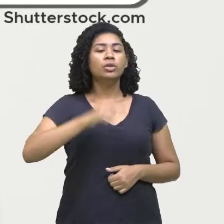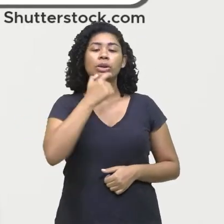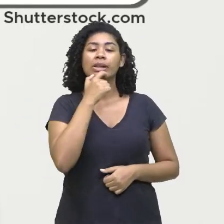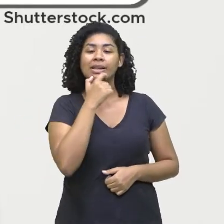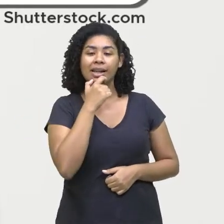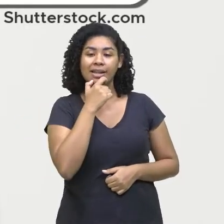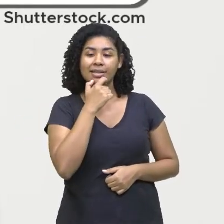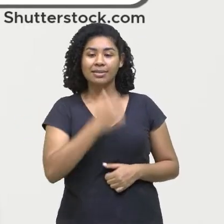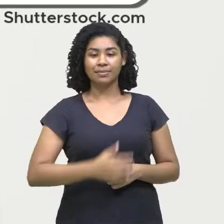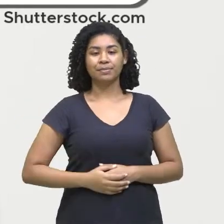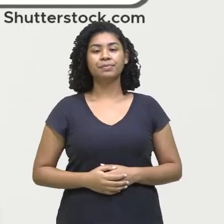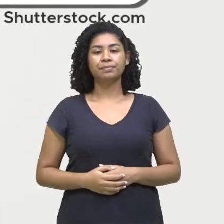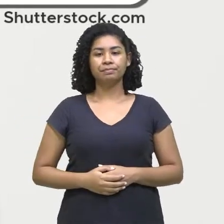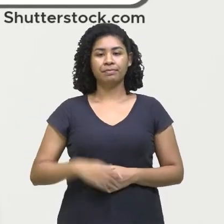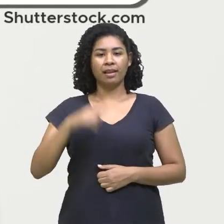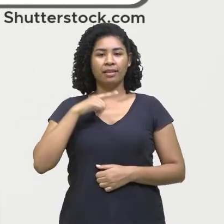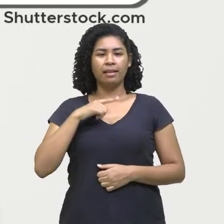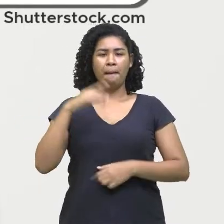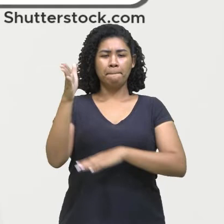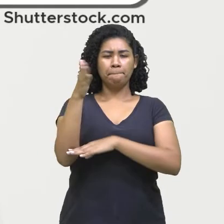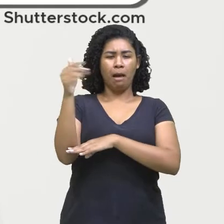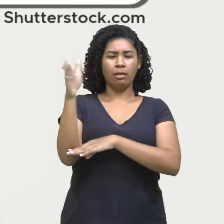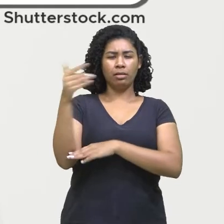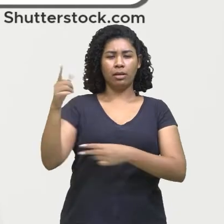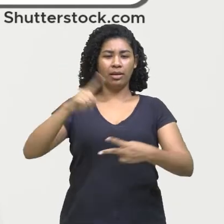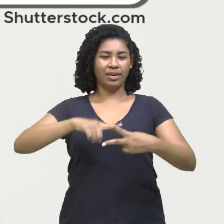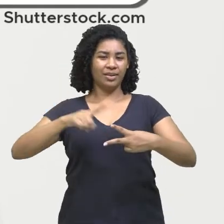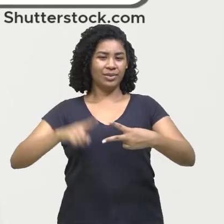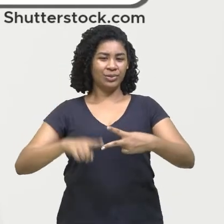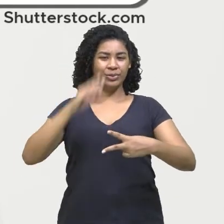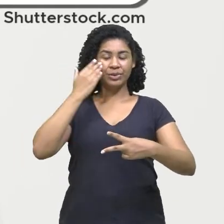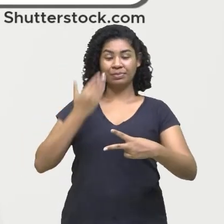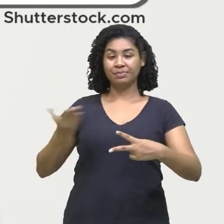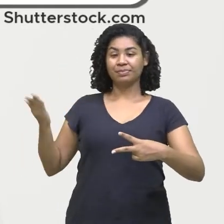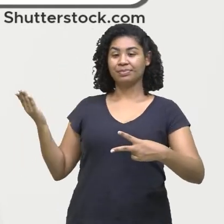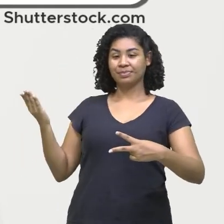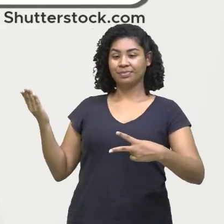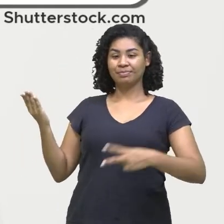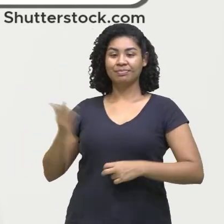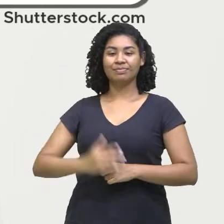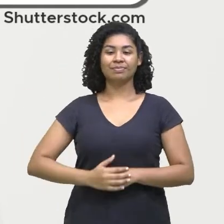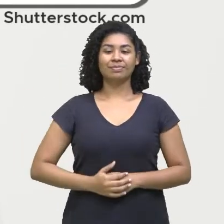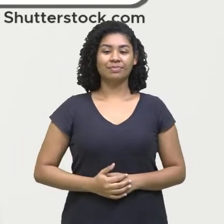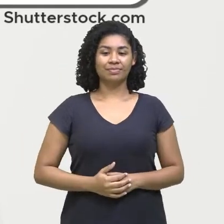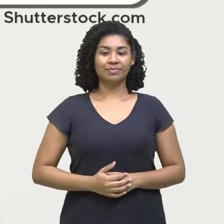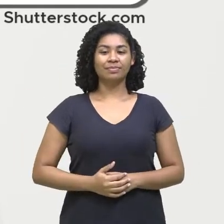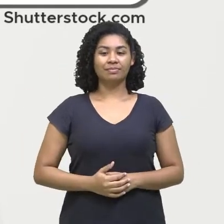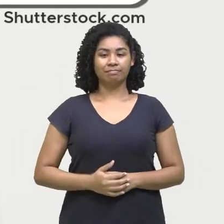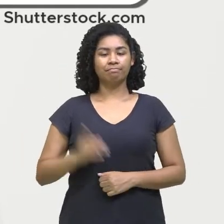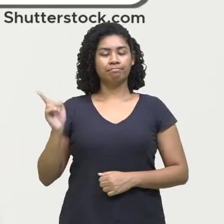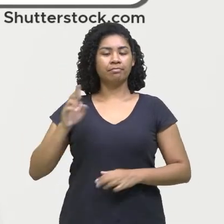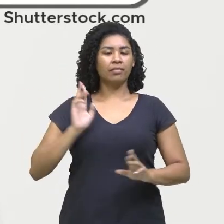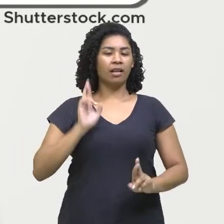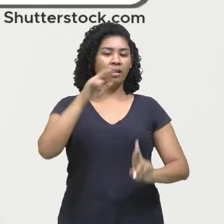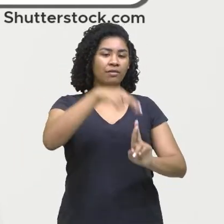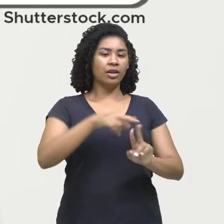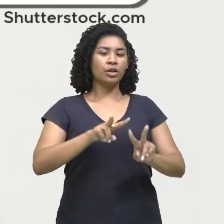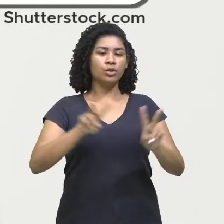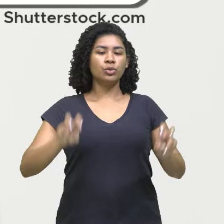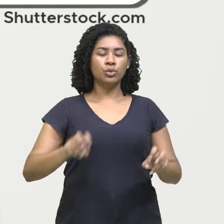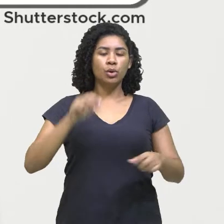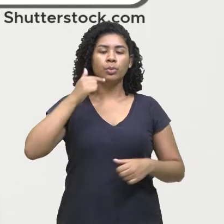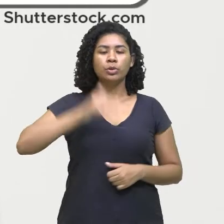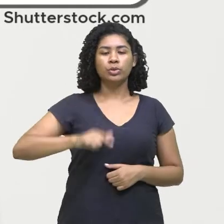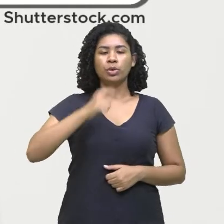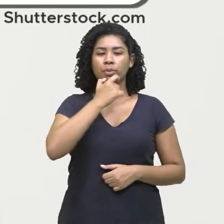inglesa. E aqui você tem as duas bandeiras, né? Que mais indicam que são a referência em relação à língua inglesa,